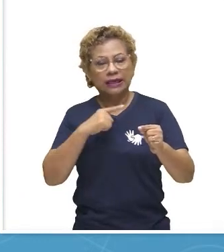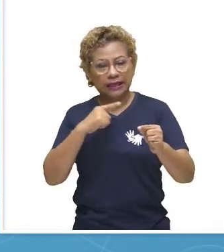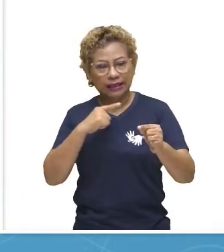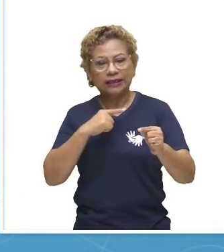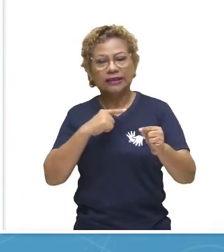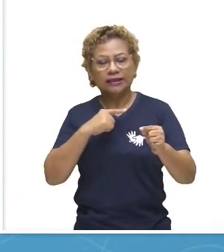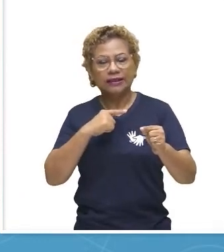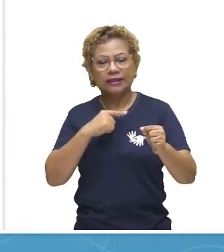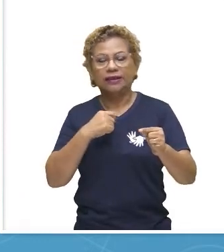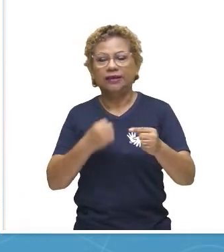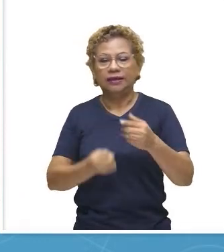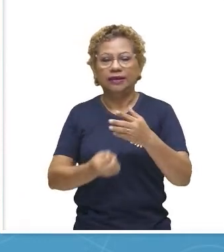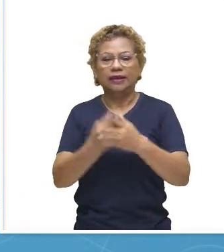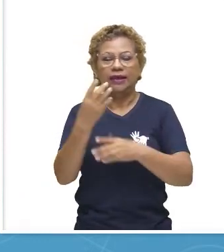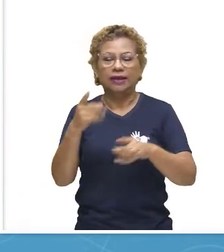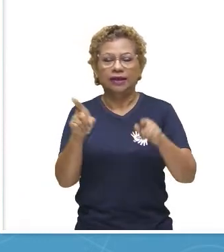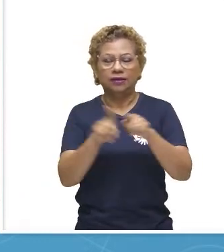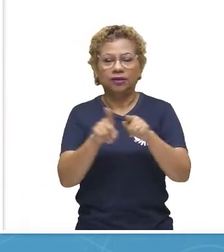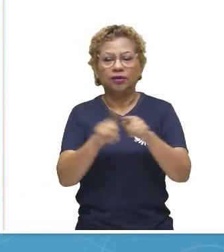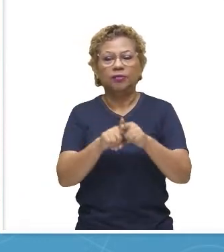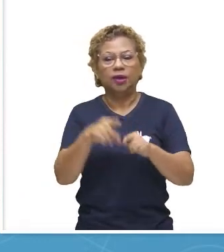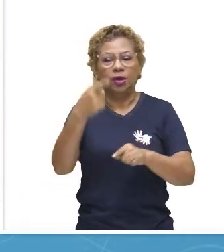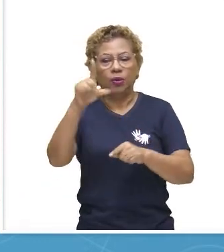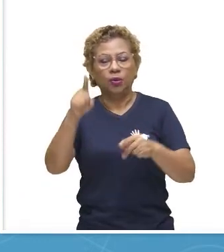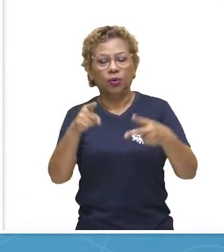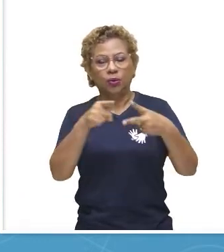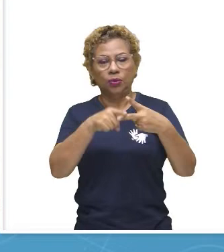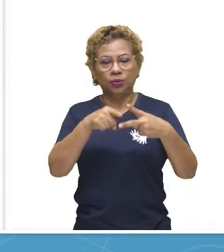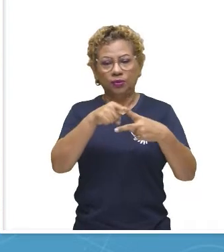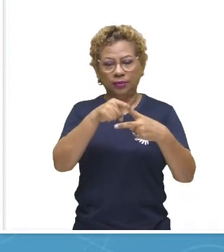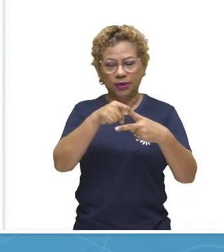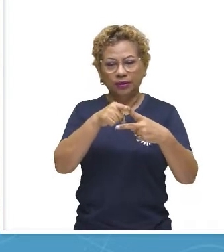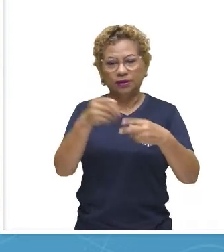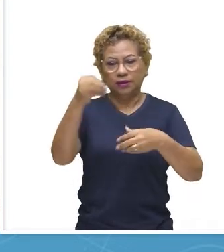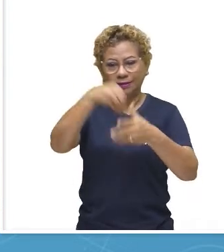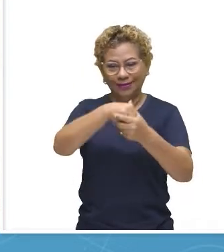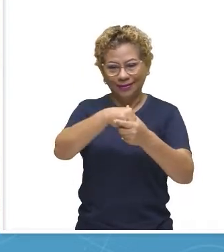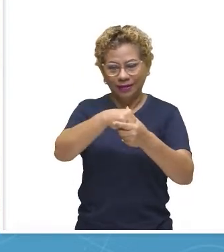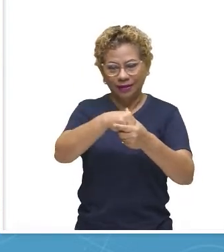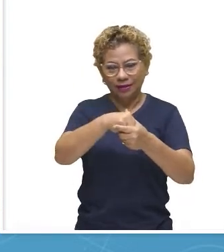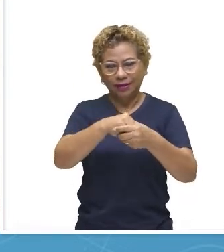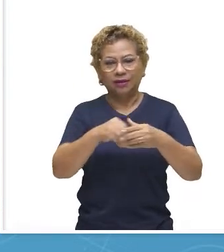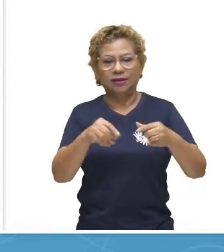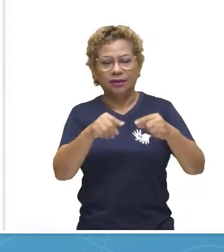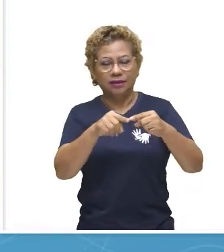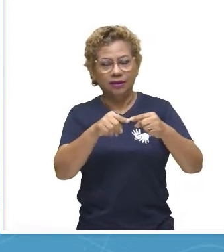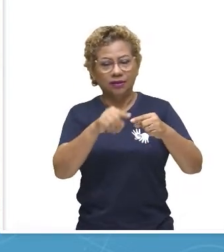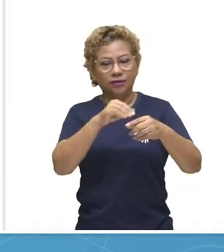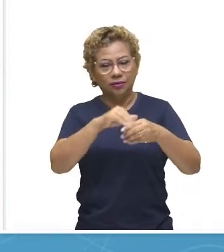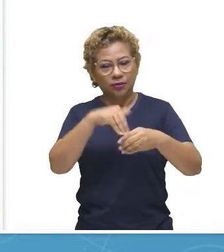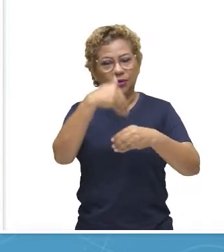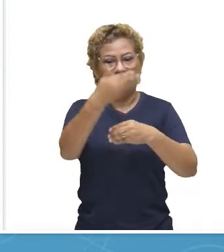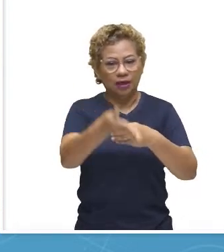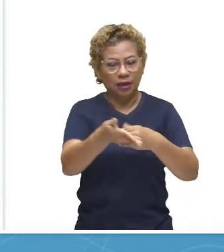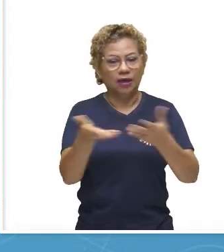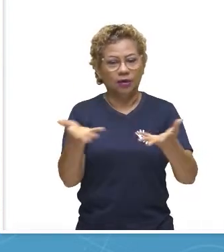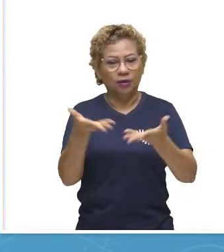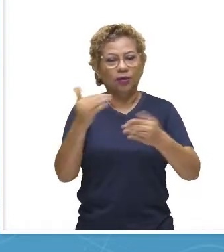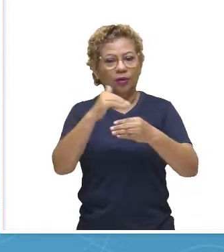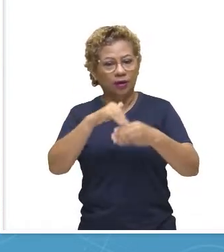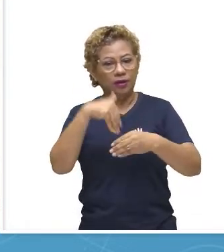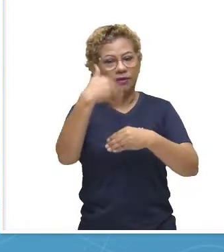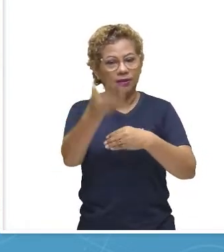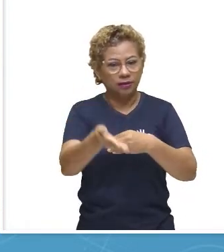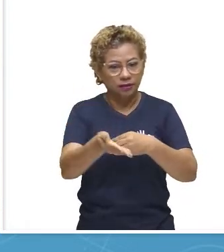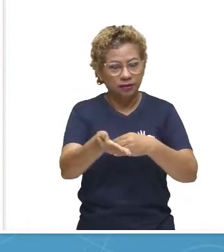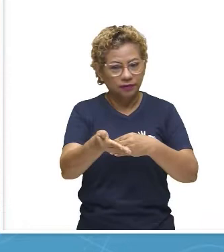ângulos, que são chamados aí externos, né? Estão na parte de fora das retas. E eles